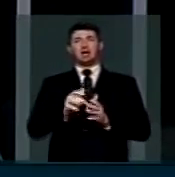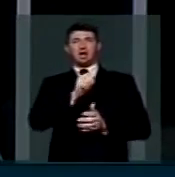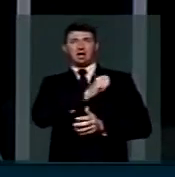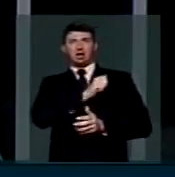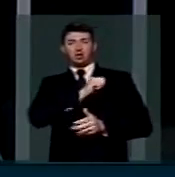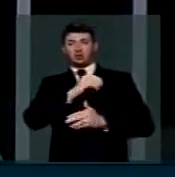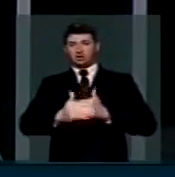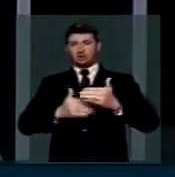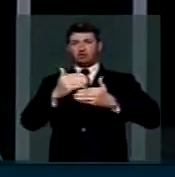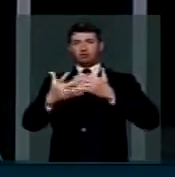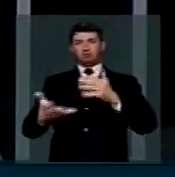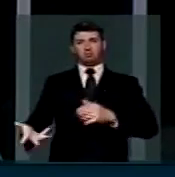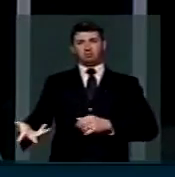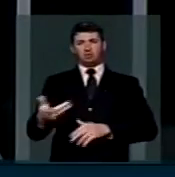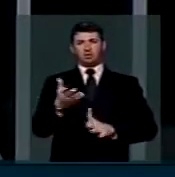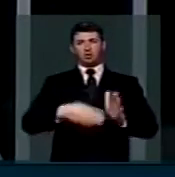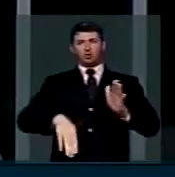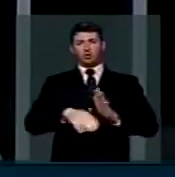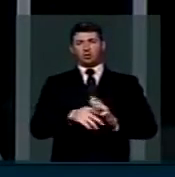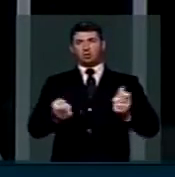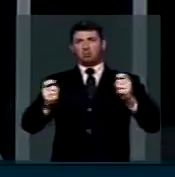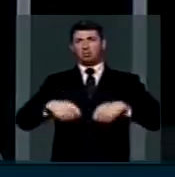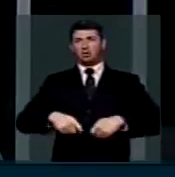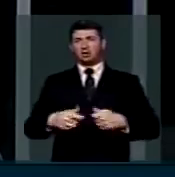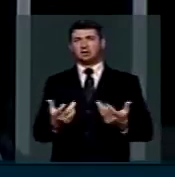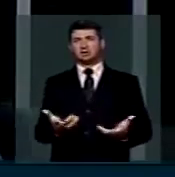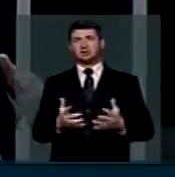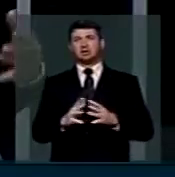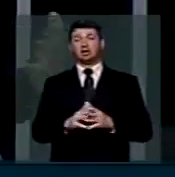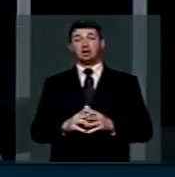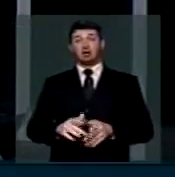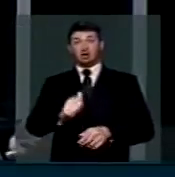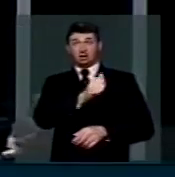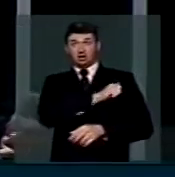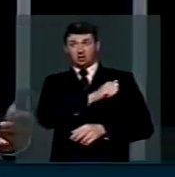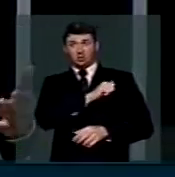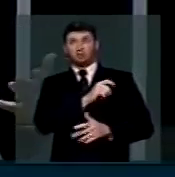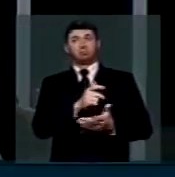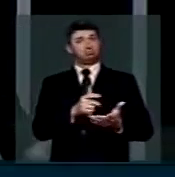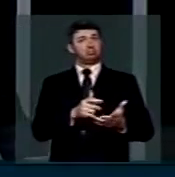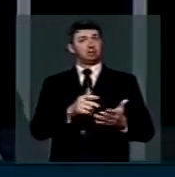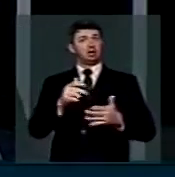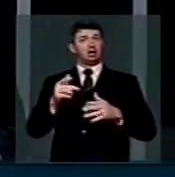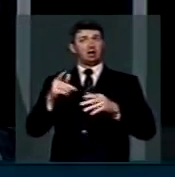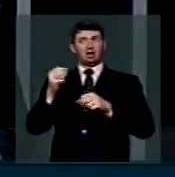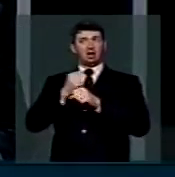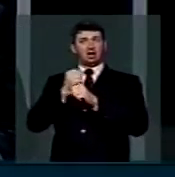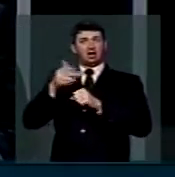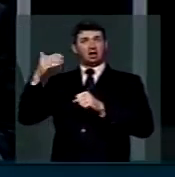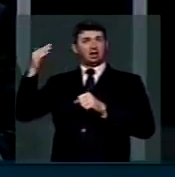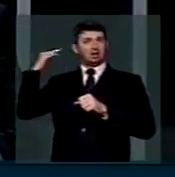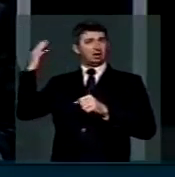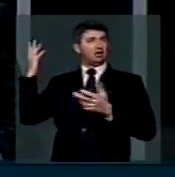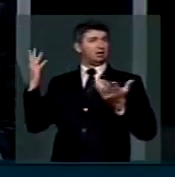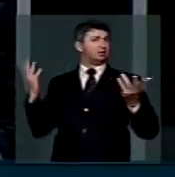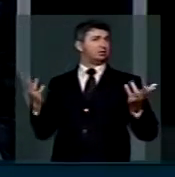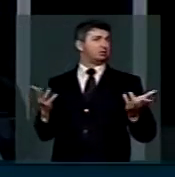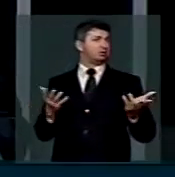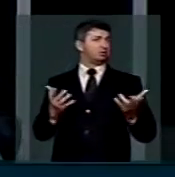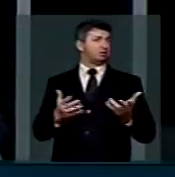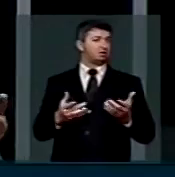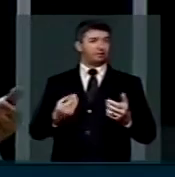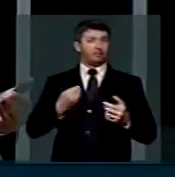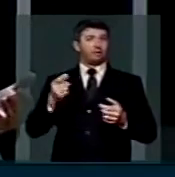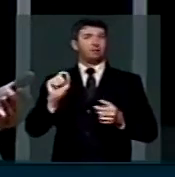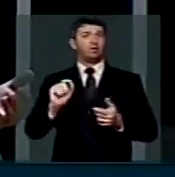que desenvolvem de maneira plena suas potencialidades, alunos, senhor presidente, que até algumas décadas atrás, até um tempo atrás,